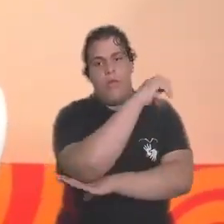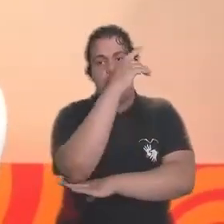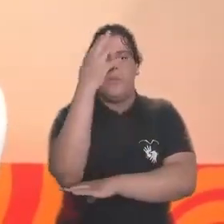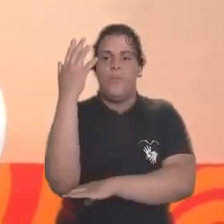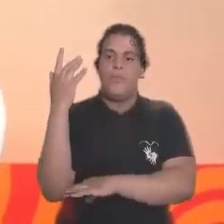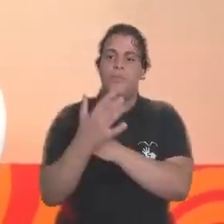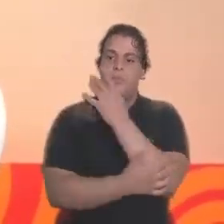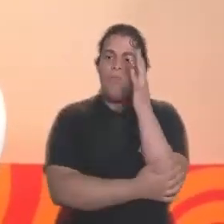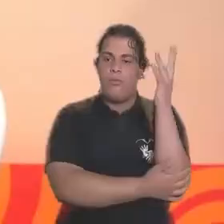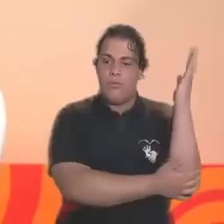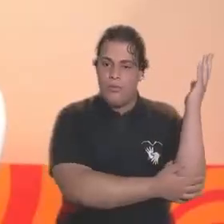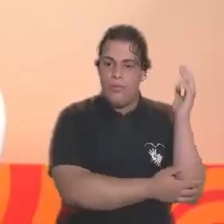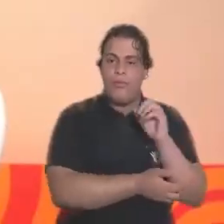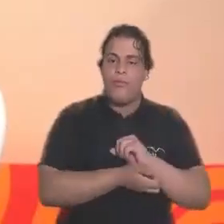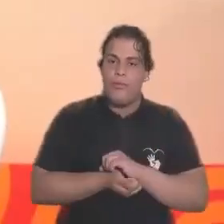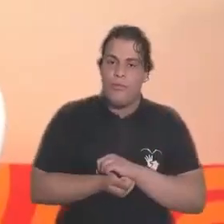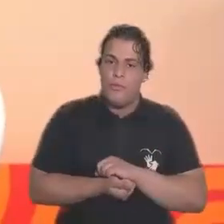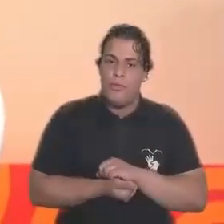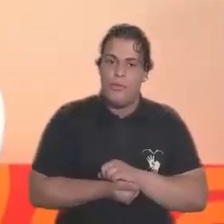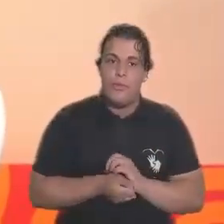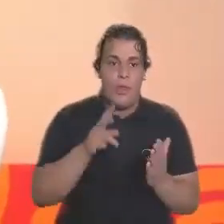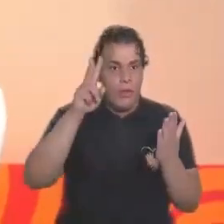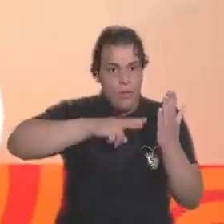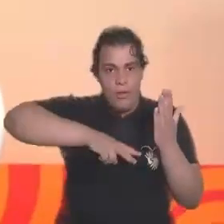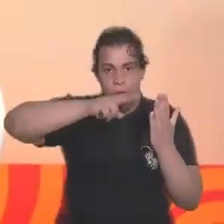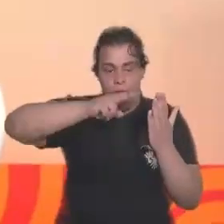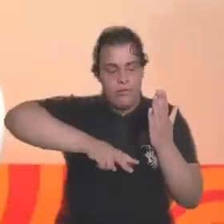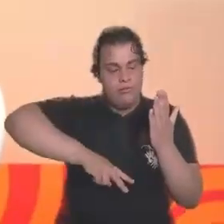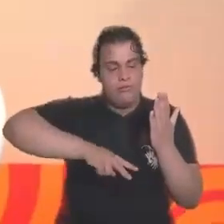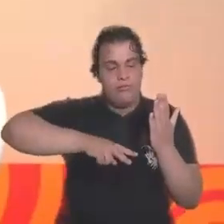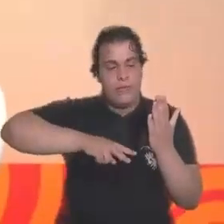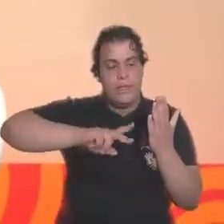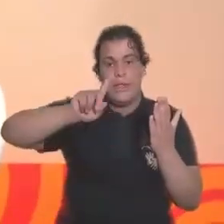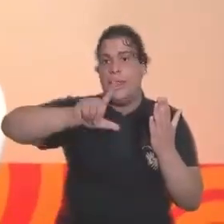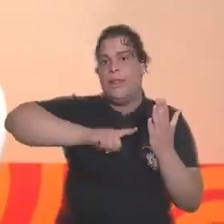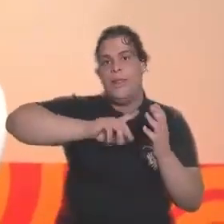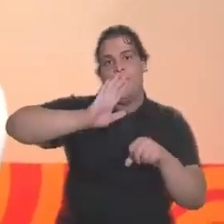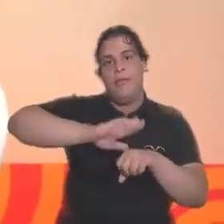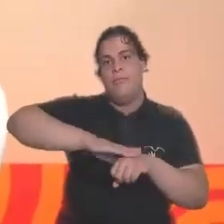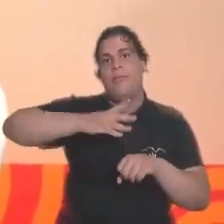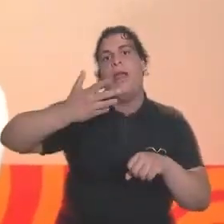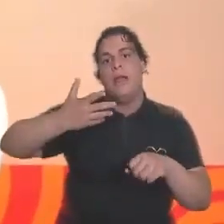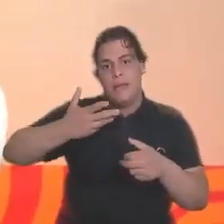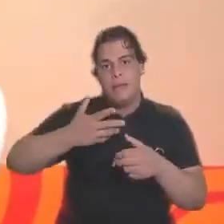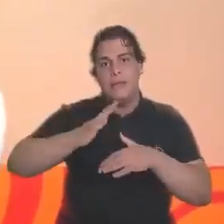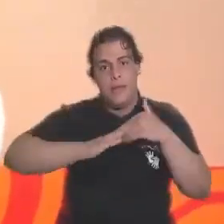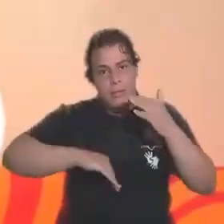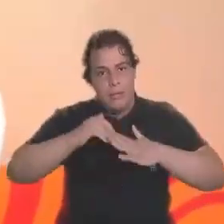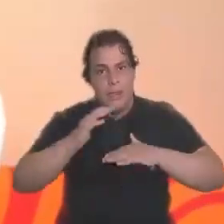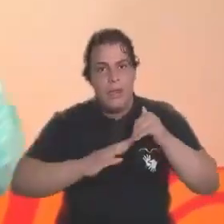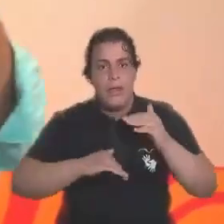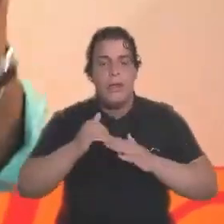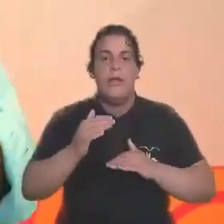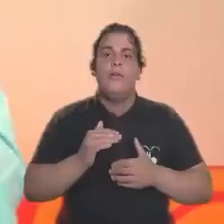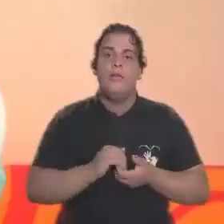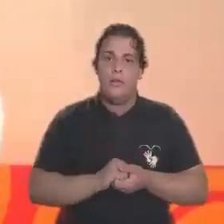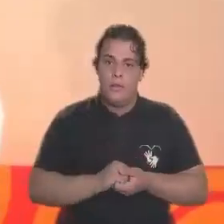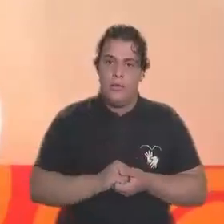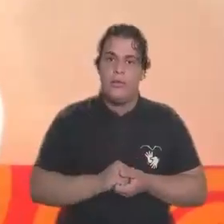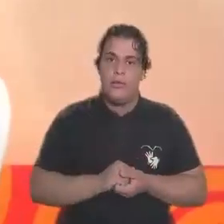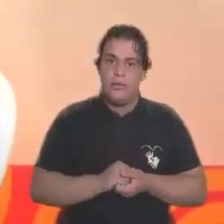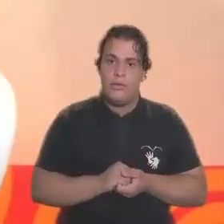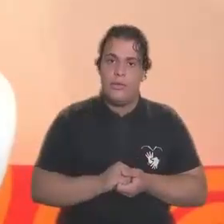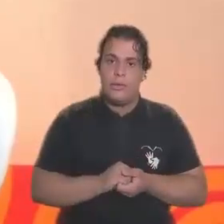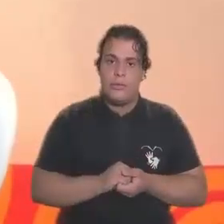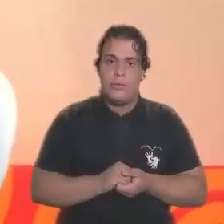livro que, assim que você acaba de ler, tem algo além para você fazer. Tem a prática. Né? Tem a prática. Acabei de ler o livro, achei